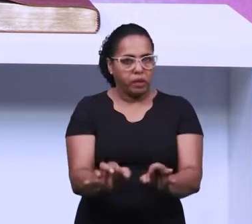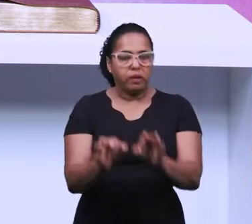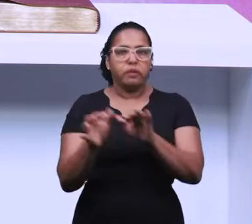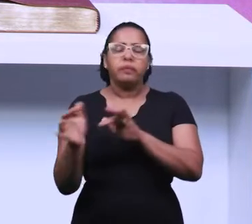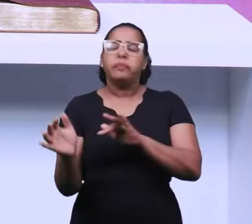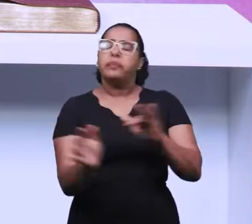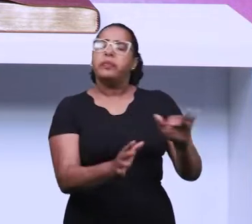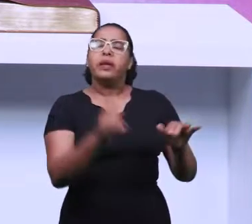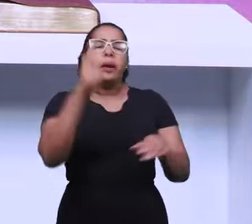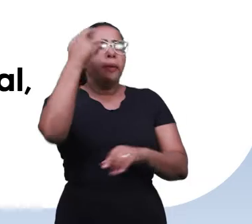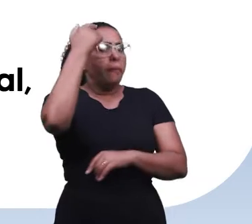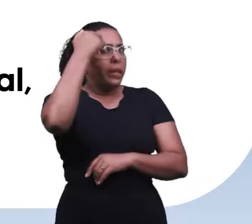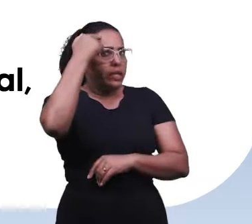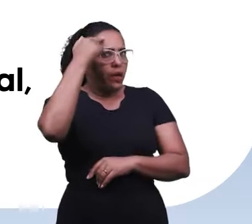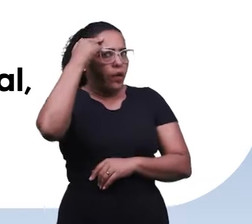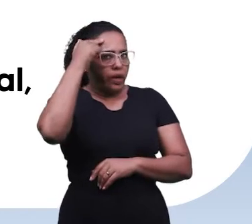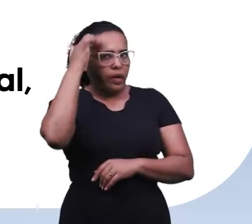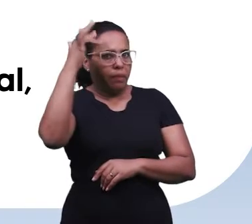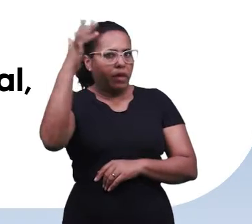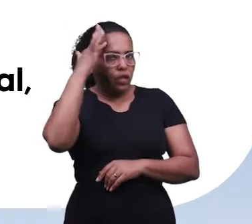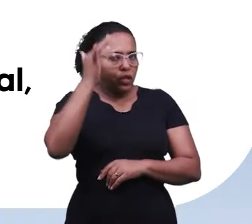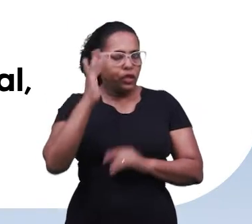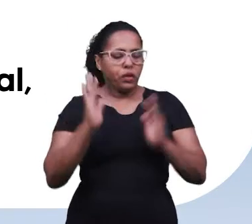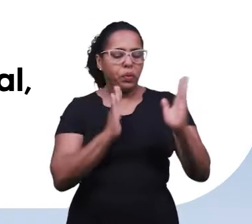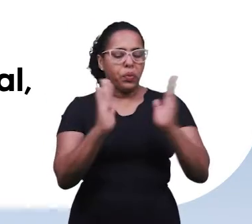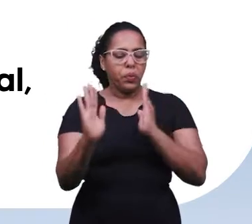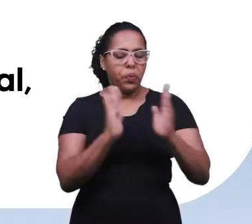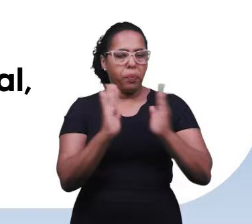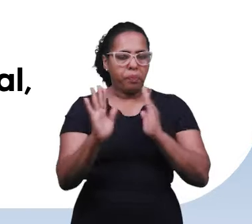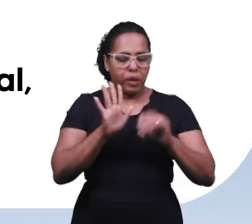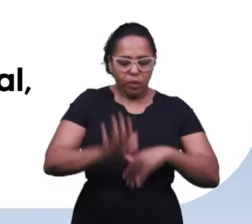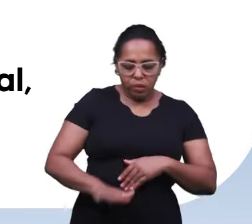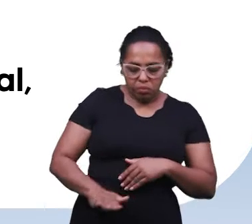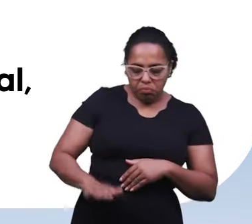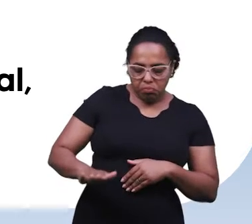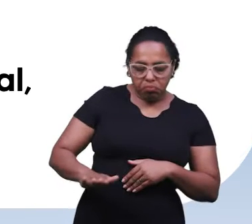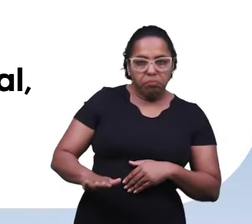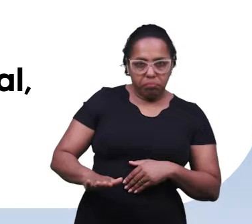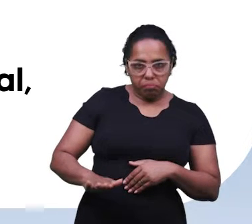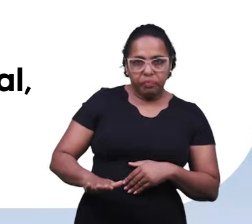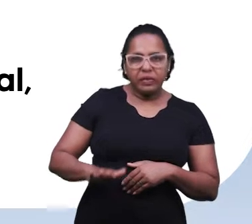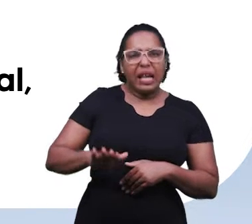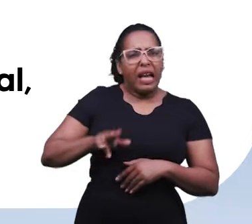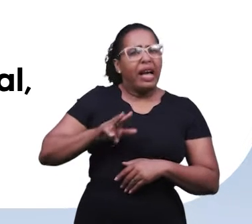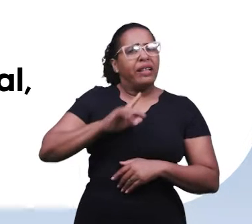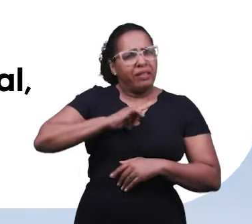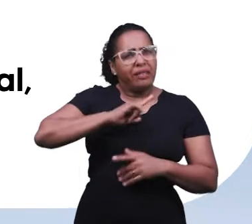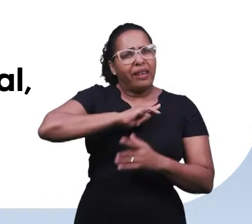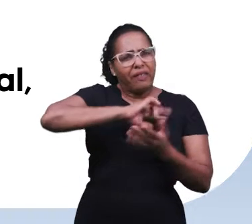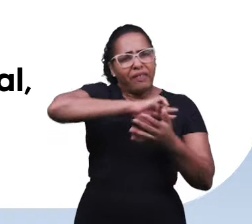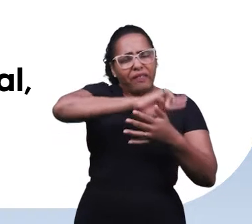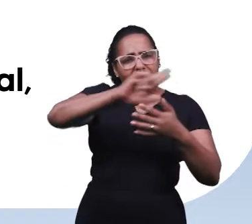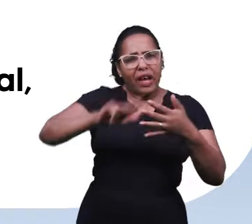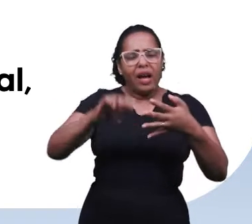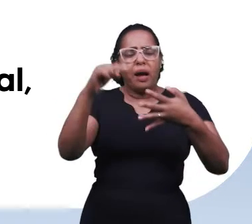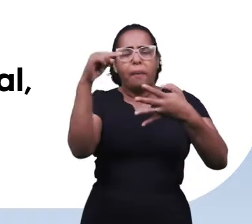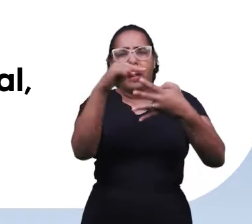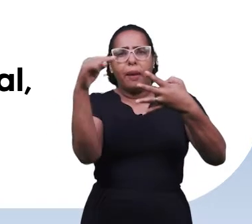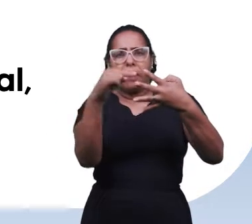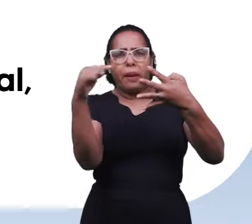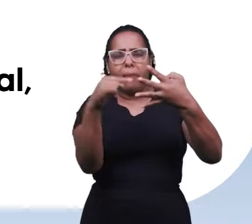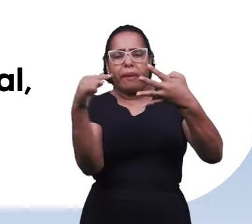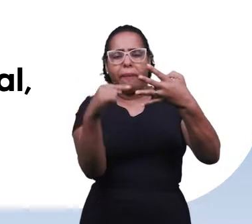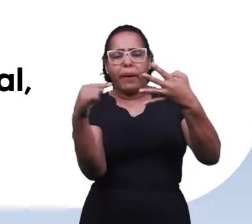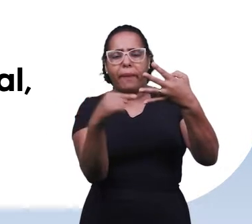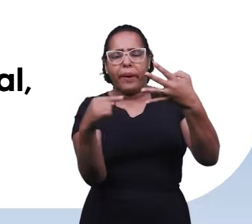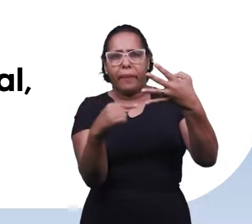Vamos pensar agora na infância, na fase da infância. E aqui, fase da infância, nós temos várias etapas. Dentro desse